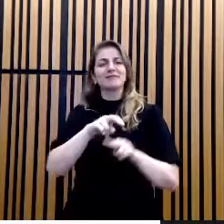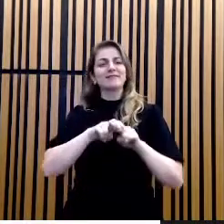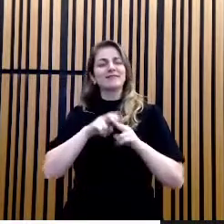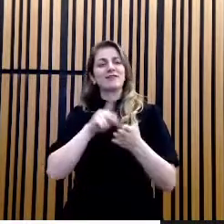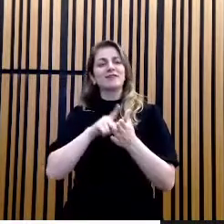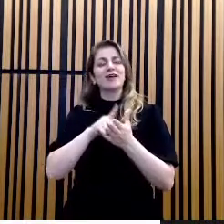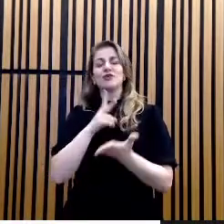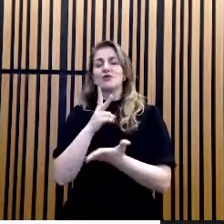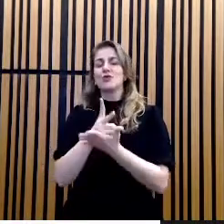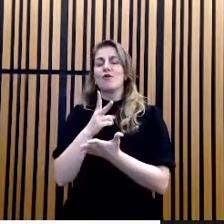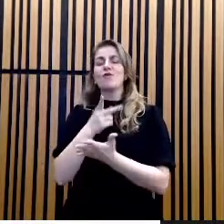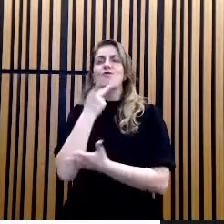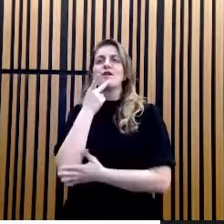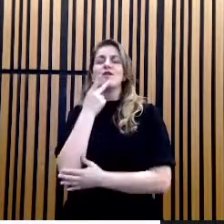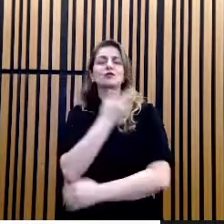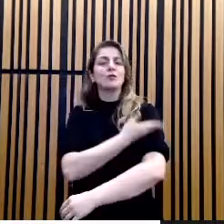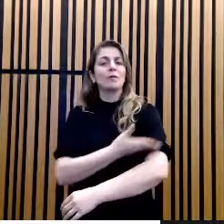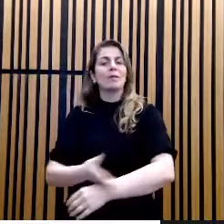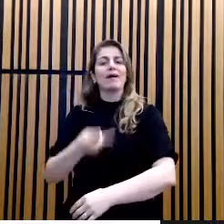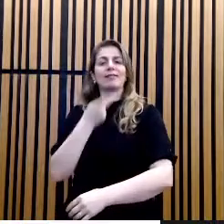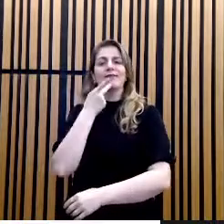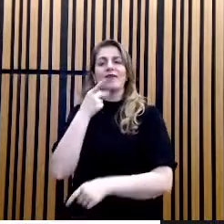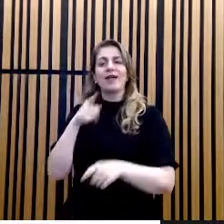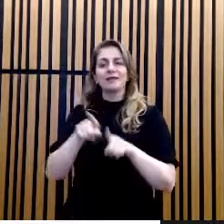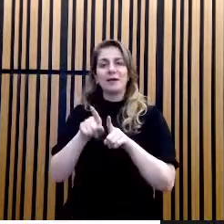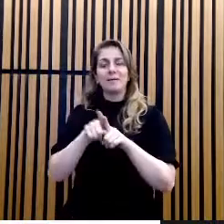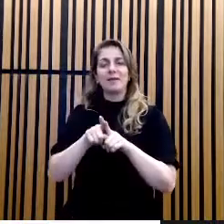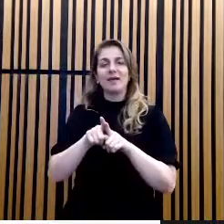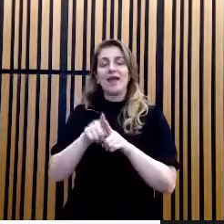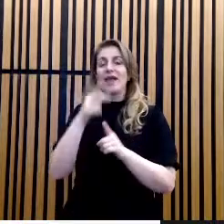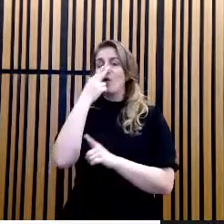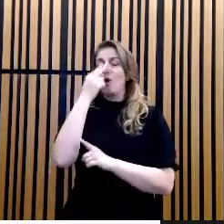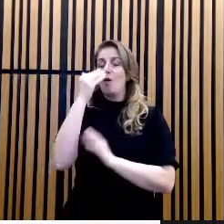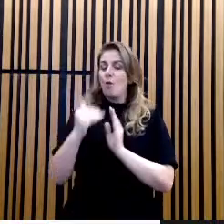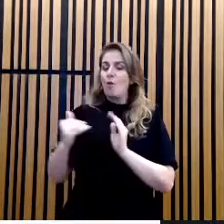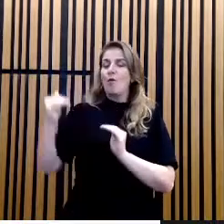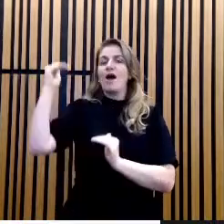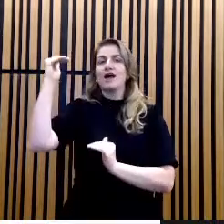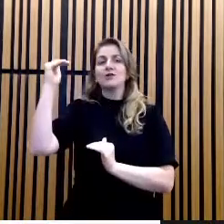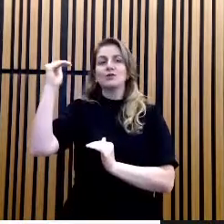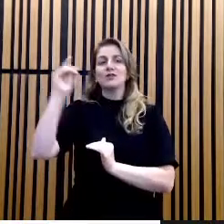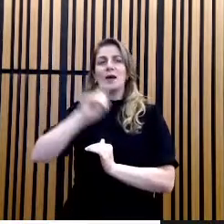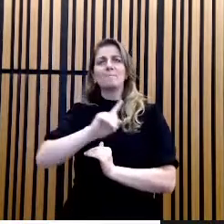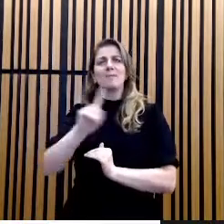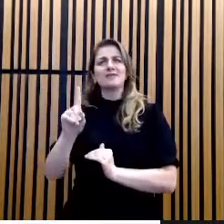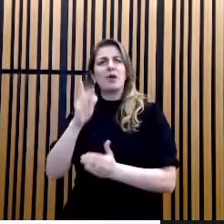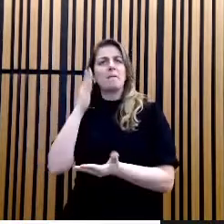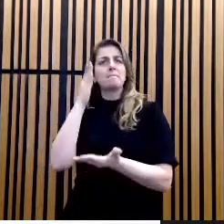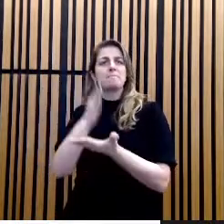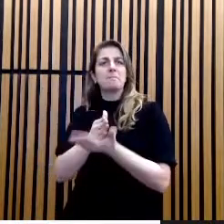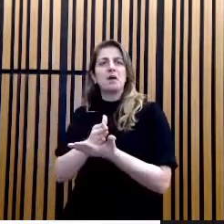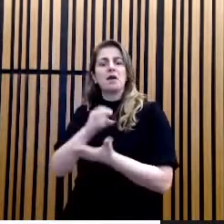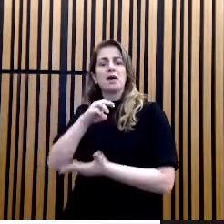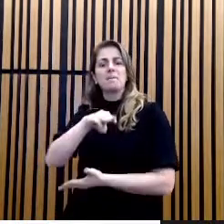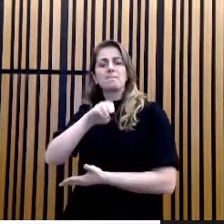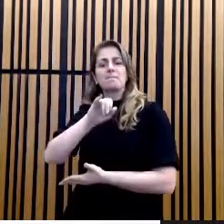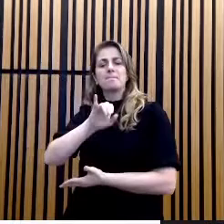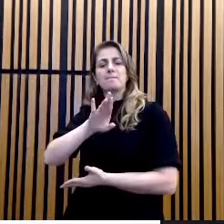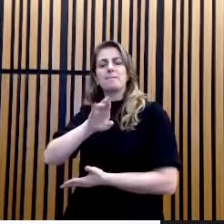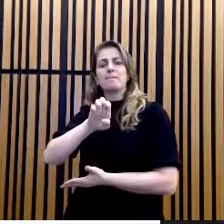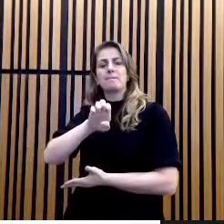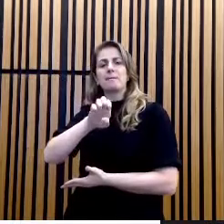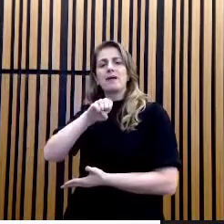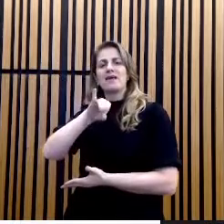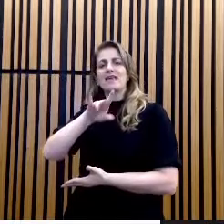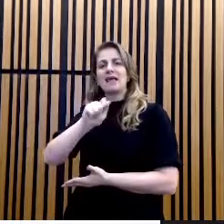Eu costumo dizer que nós estamos adultas, mas nós não estamos na meia-idade.